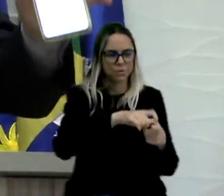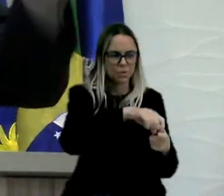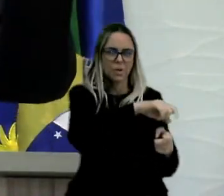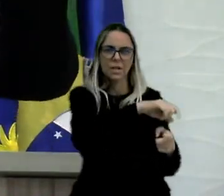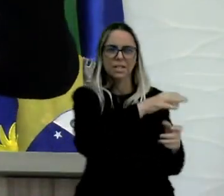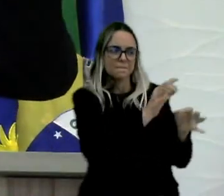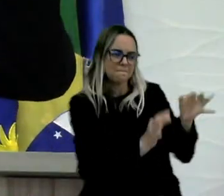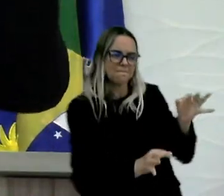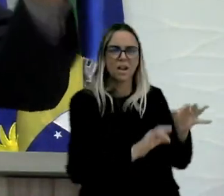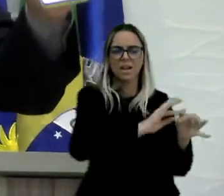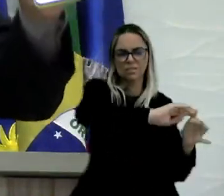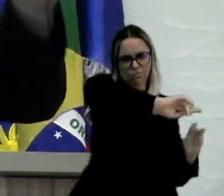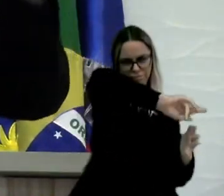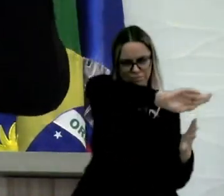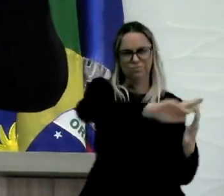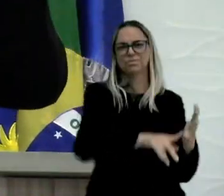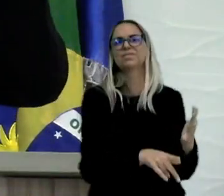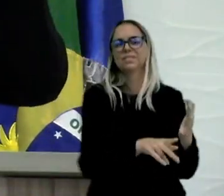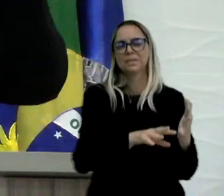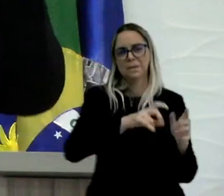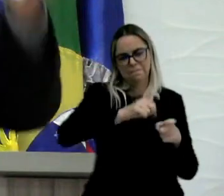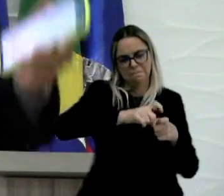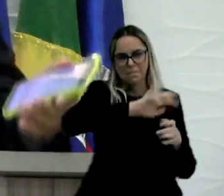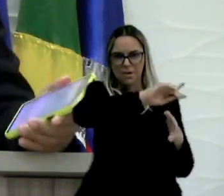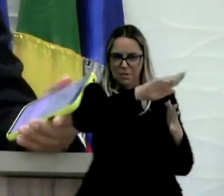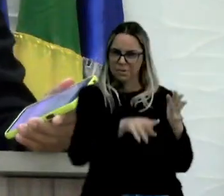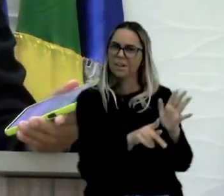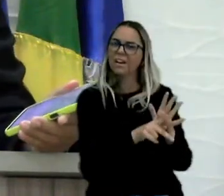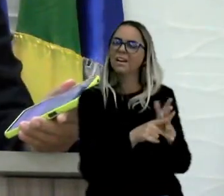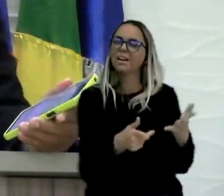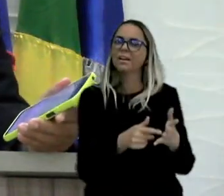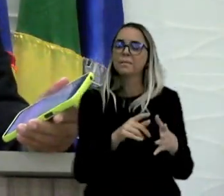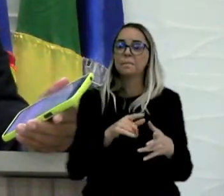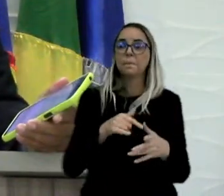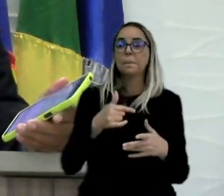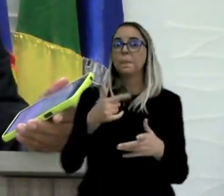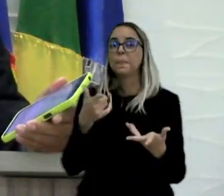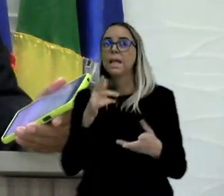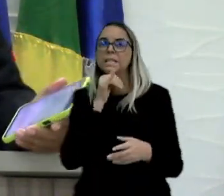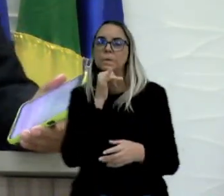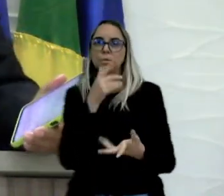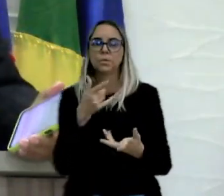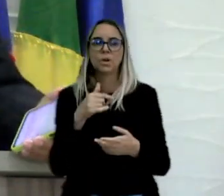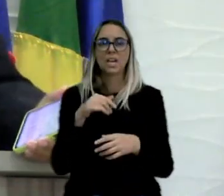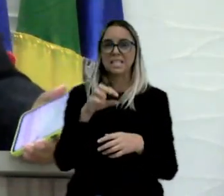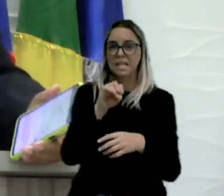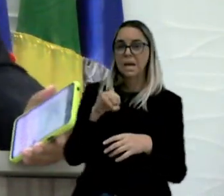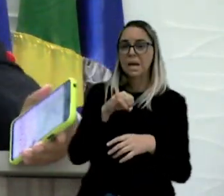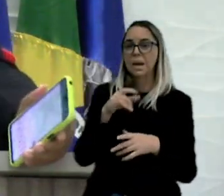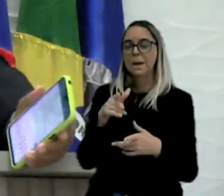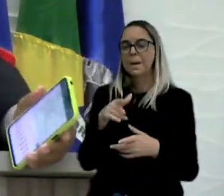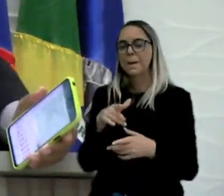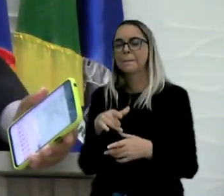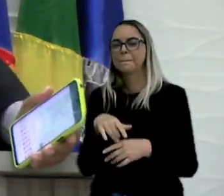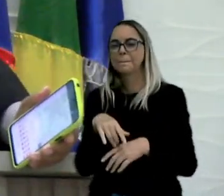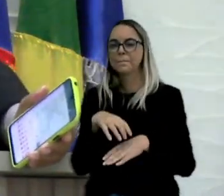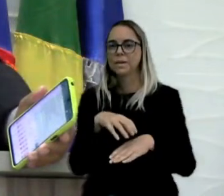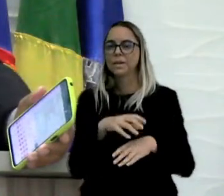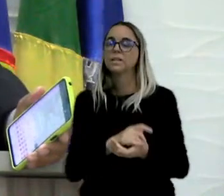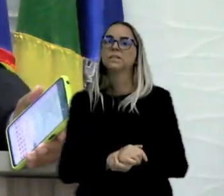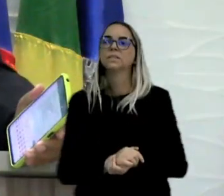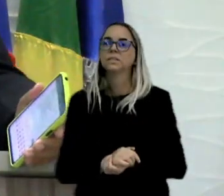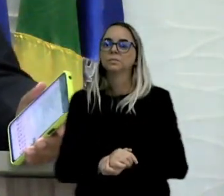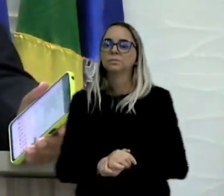urologista neuro especial da criança ele é capaz de passar aquela praça ali o prefeito gan vocês pegar uma máquina